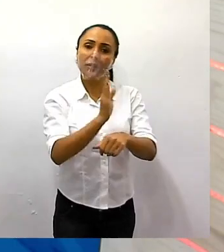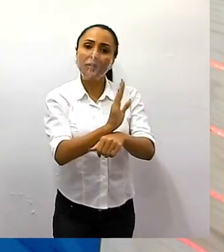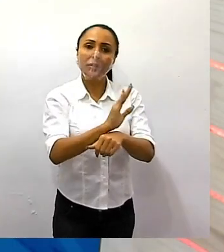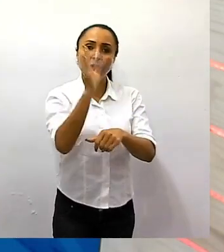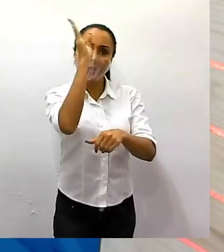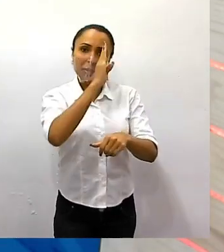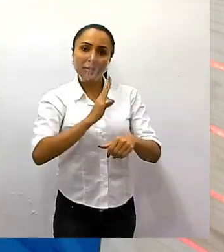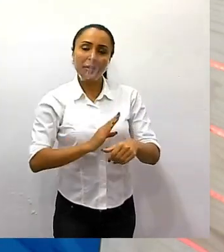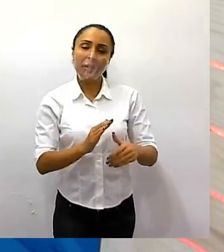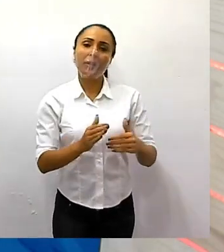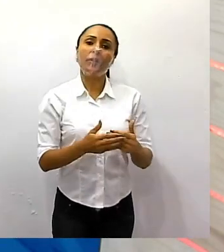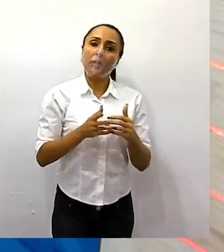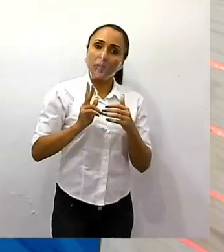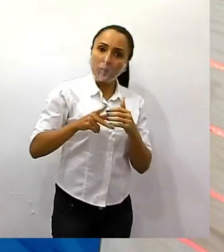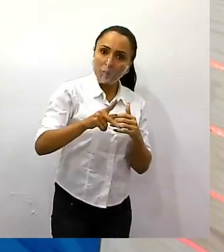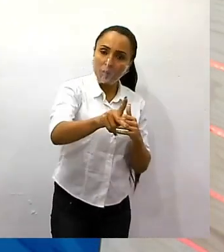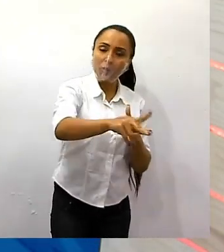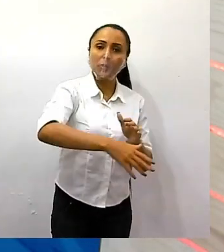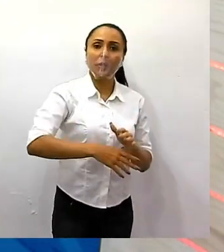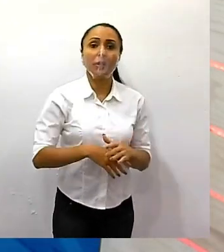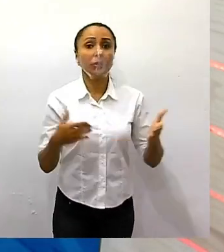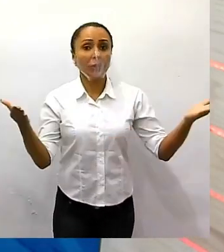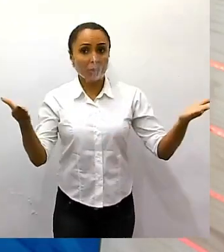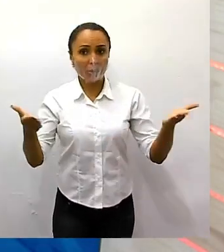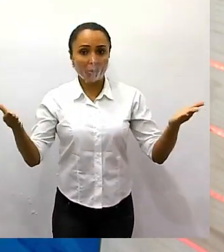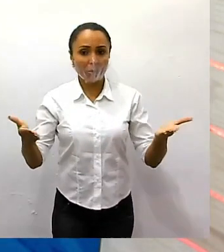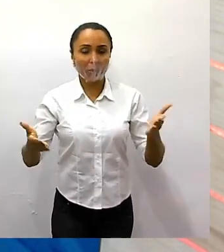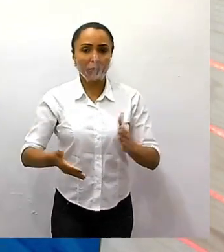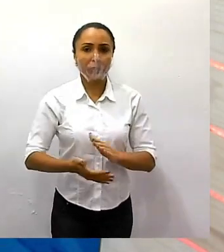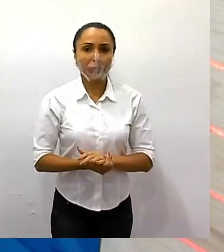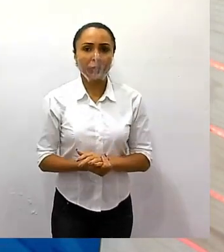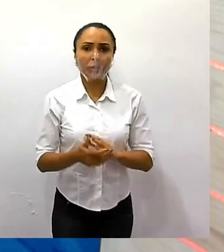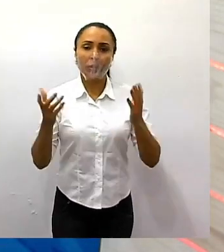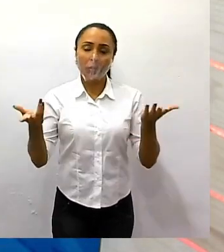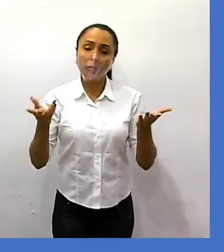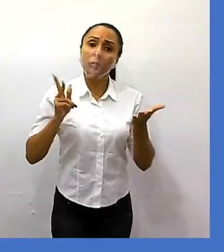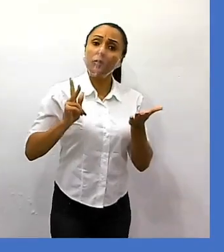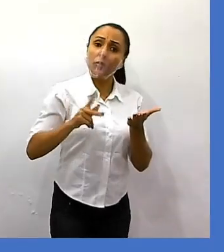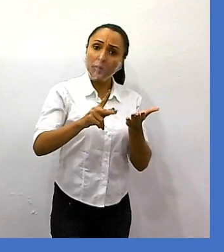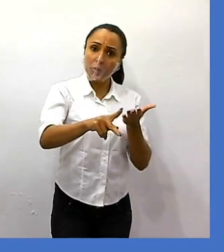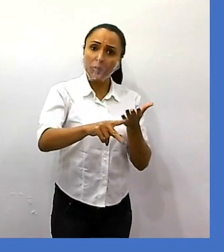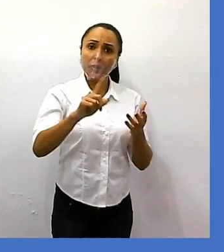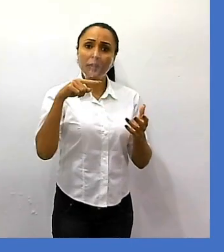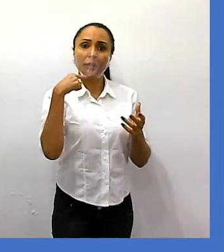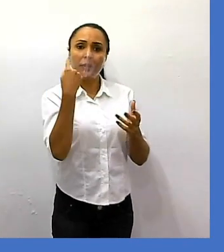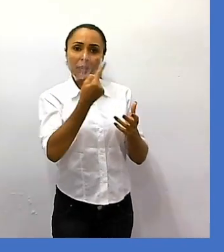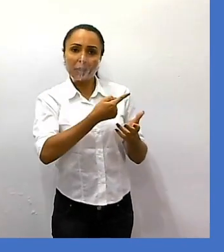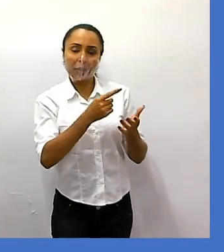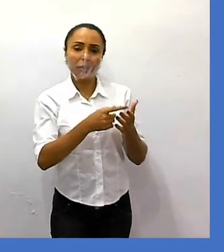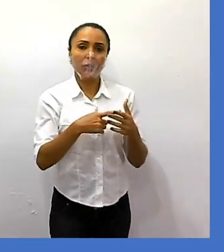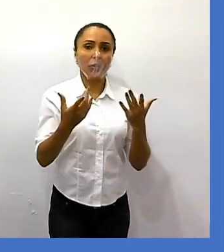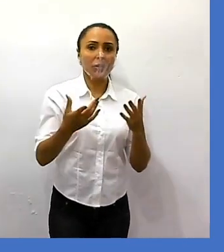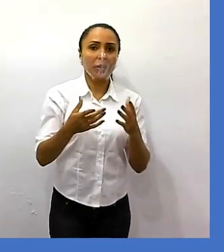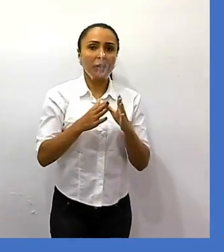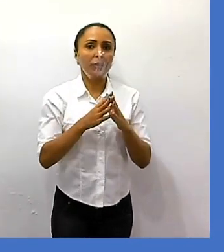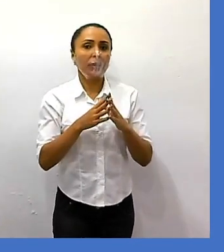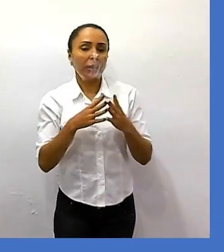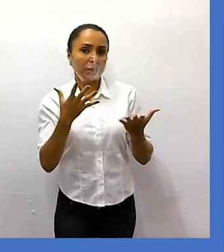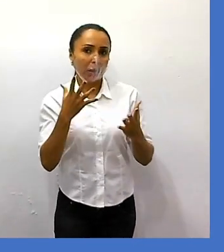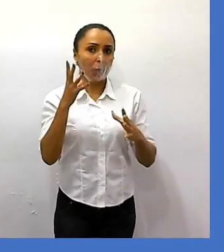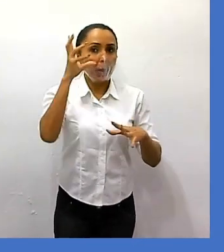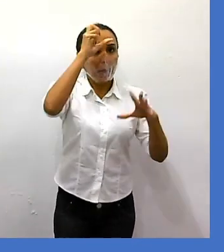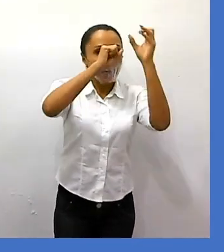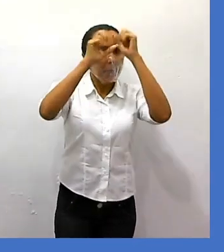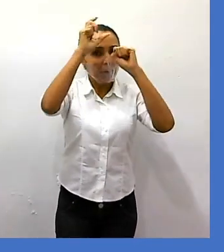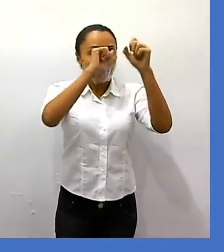seguindo aí, a gente vai, então, agora, continuar, né, a nossa viagem pelo cinema brasileiro, então,